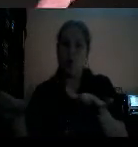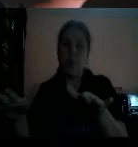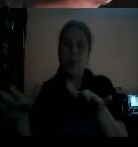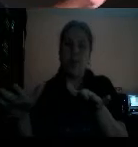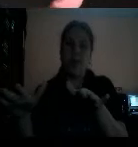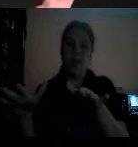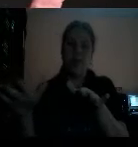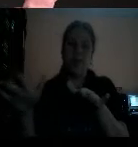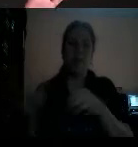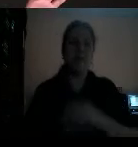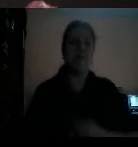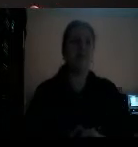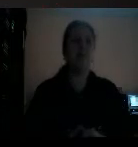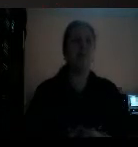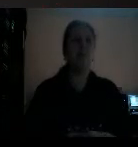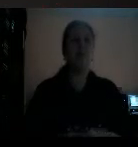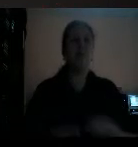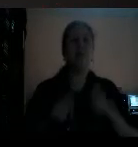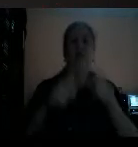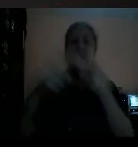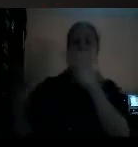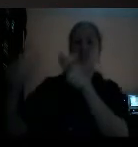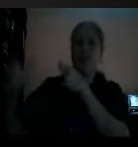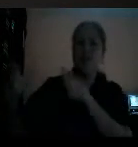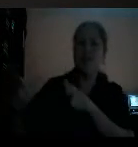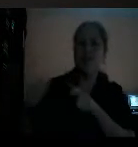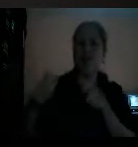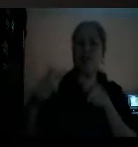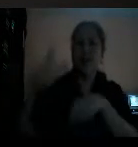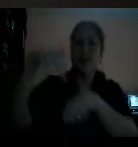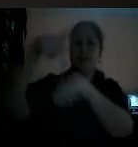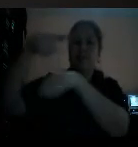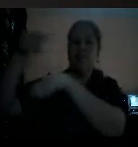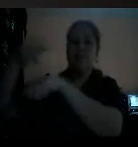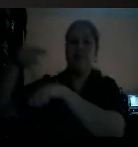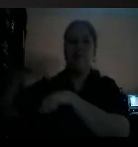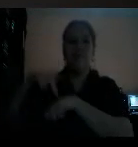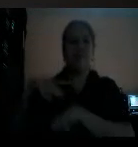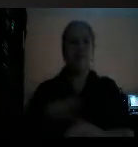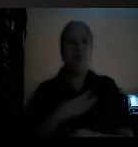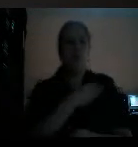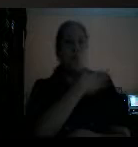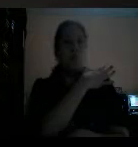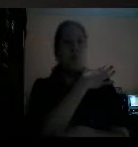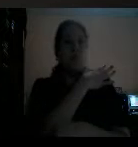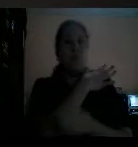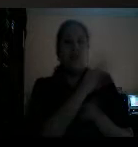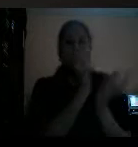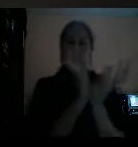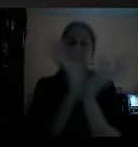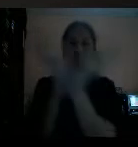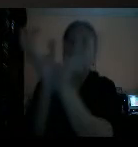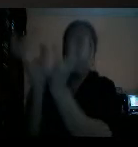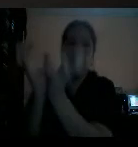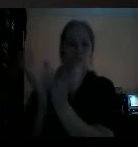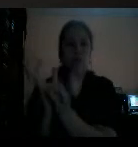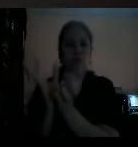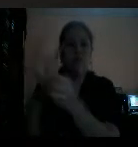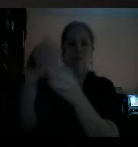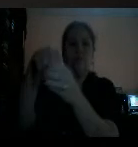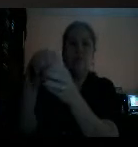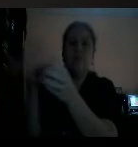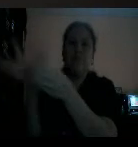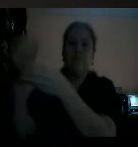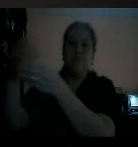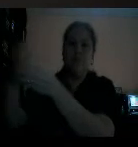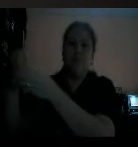e abafar futuros movimentos, para que o combate seja feito distante do próprio território nacional.